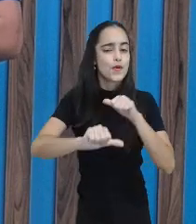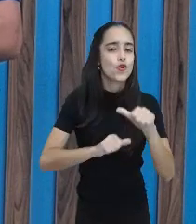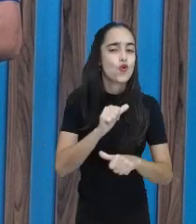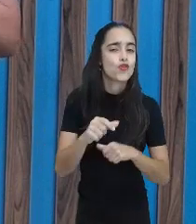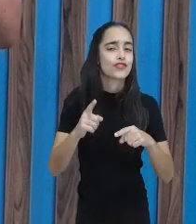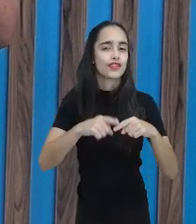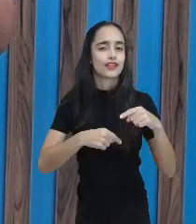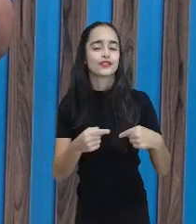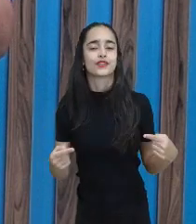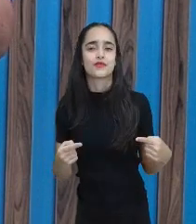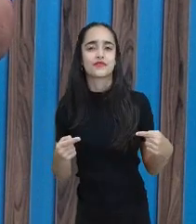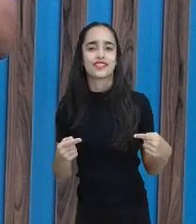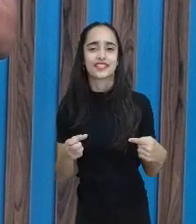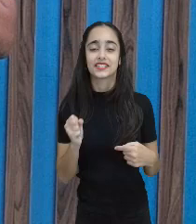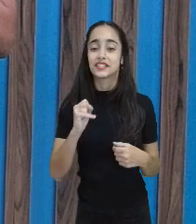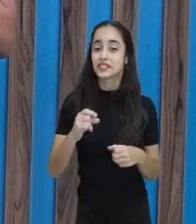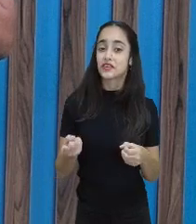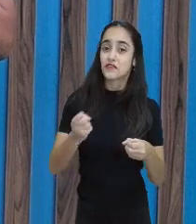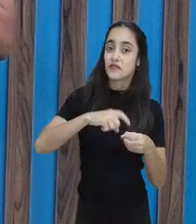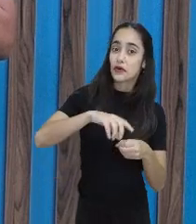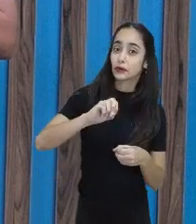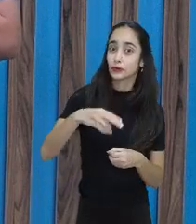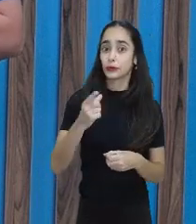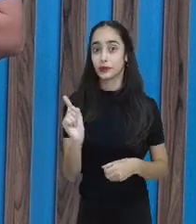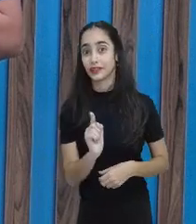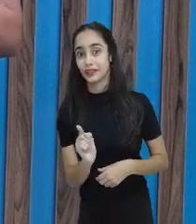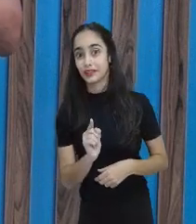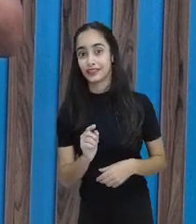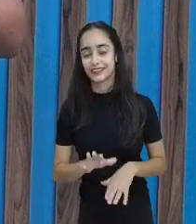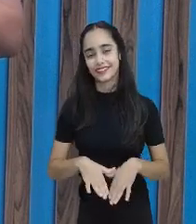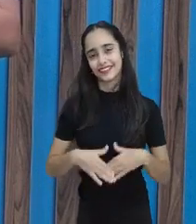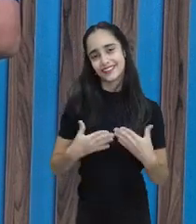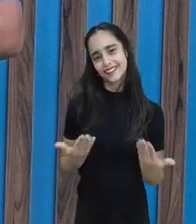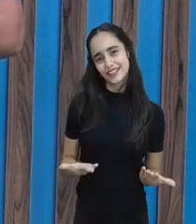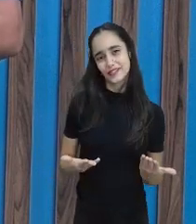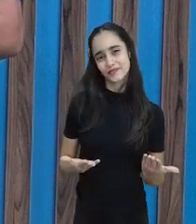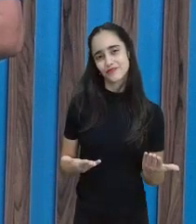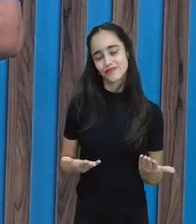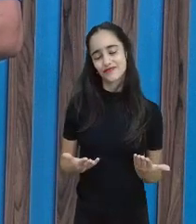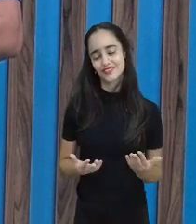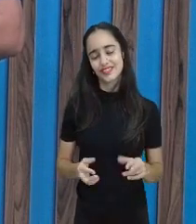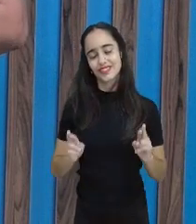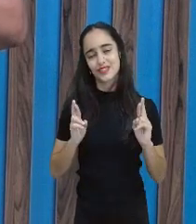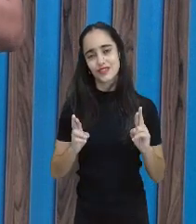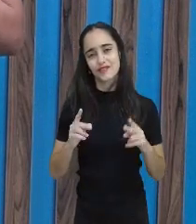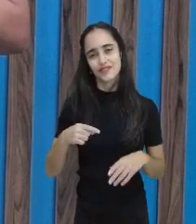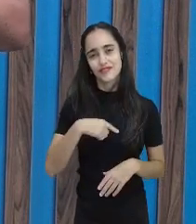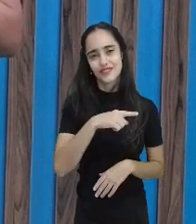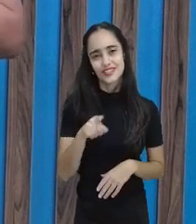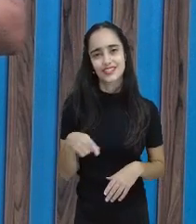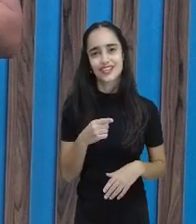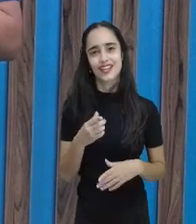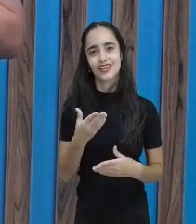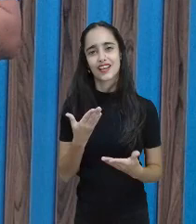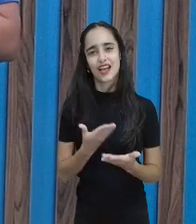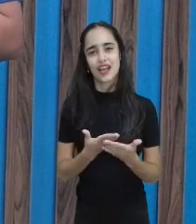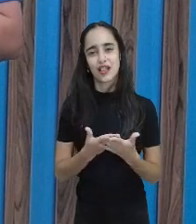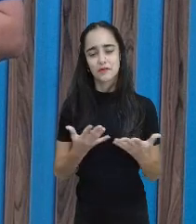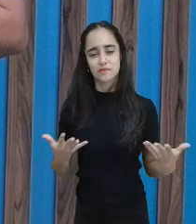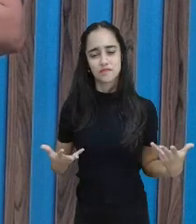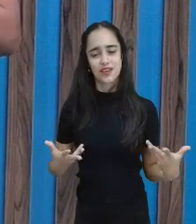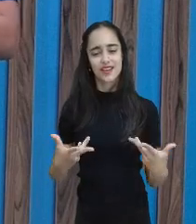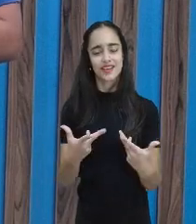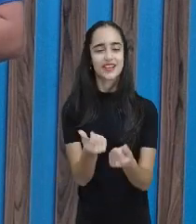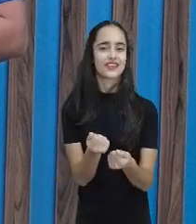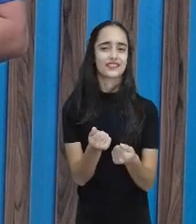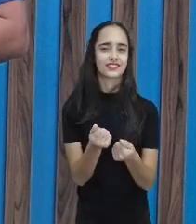das matérias, se são reversíveis, se são irreversíveis. E desejar a vocês aí uma aula maravilhosa,